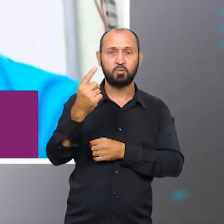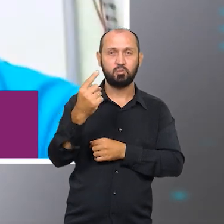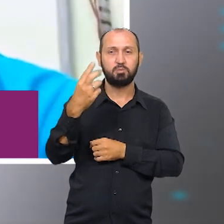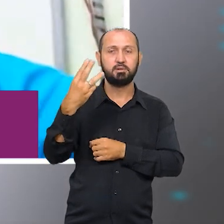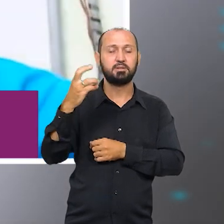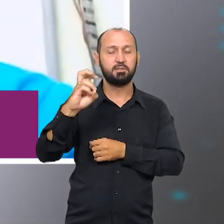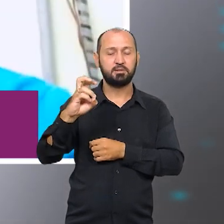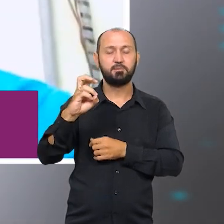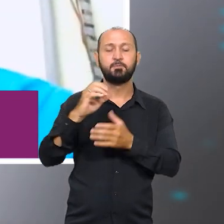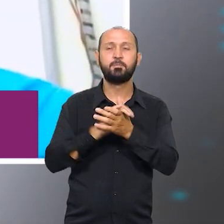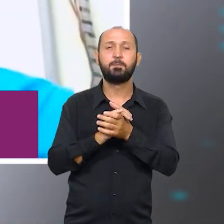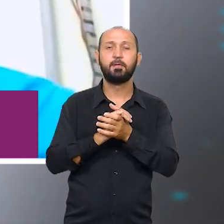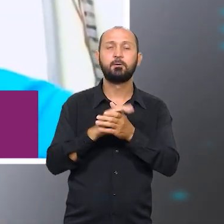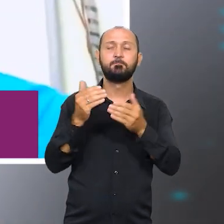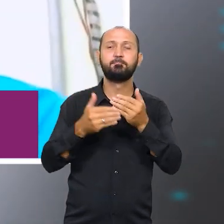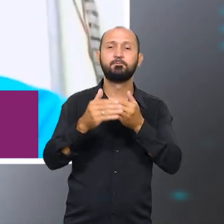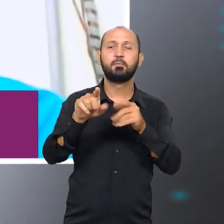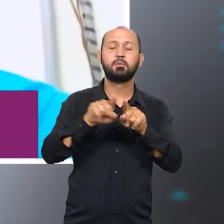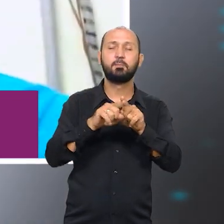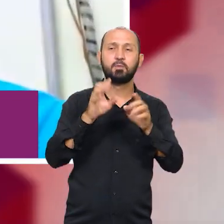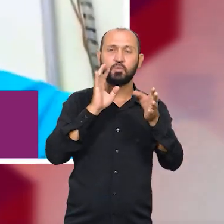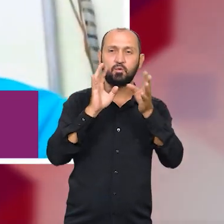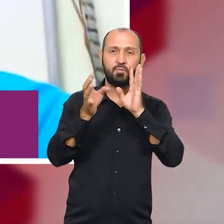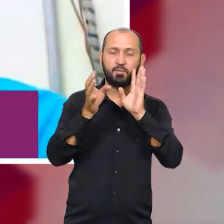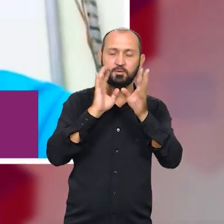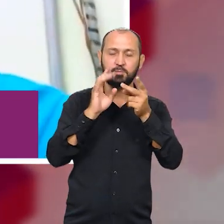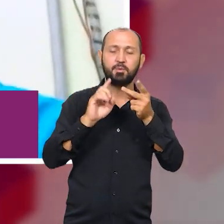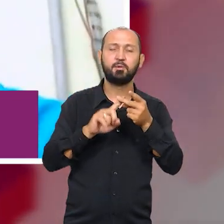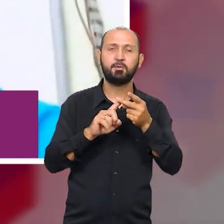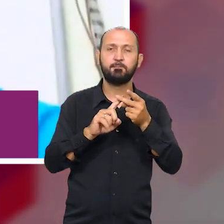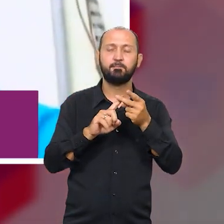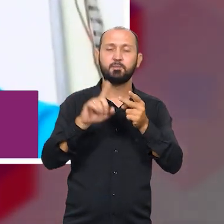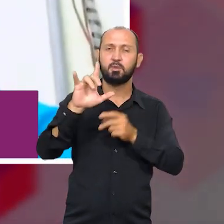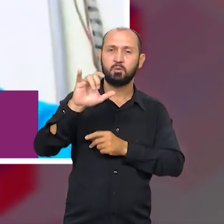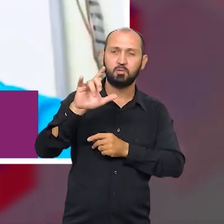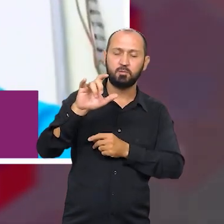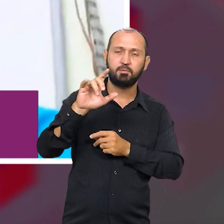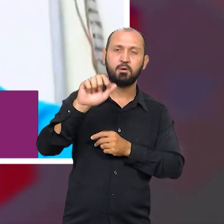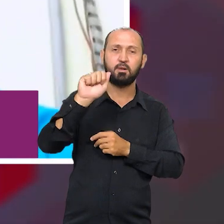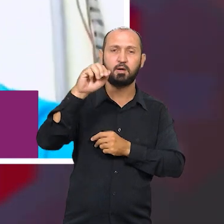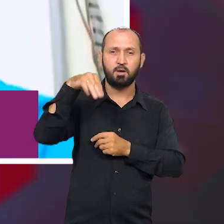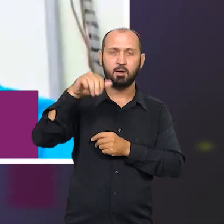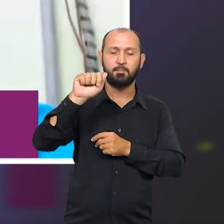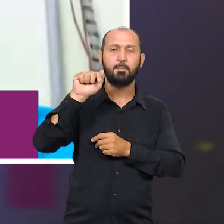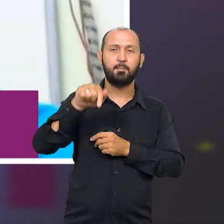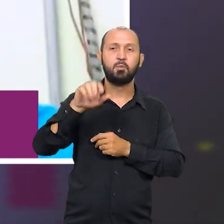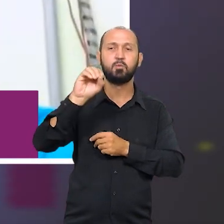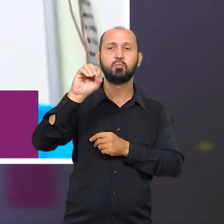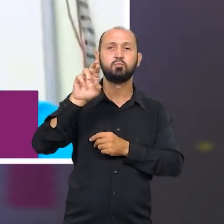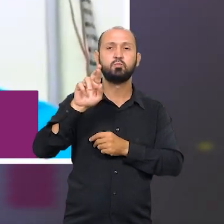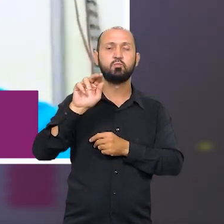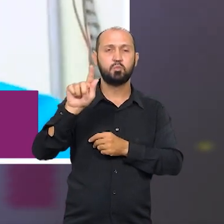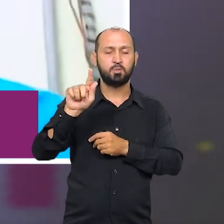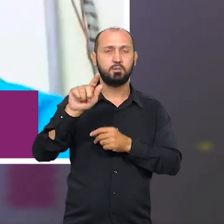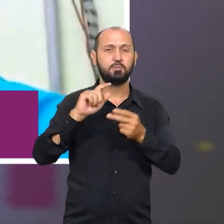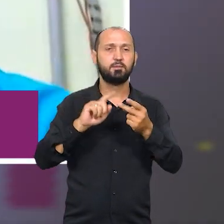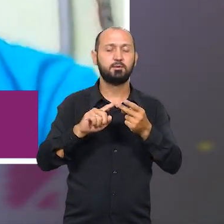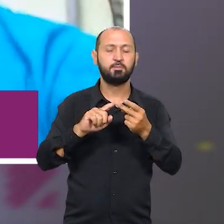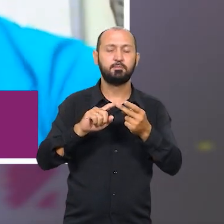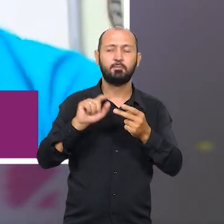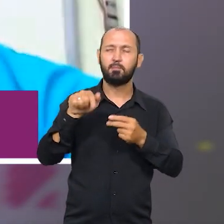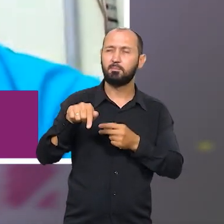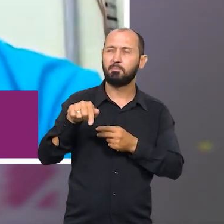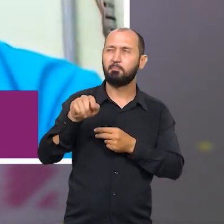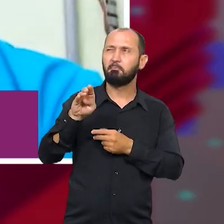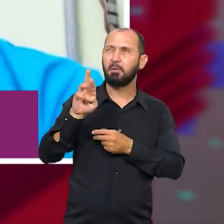3325-5135. Também estamos no Facebook, no Instagram, ama.org.com.br, se eu não